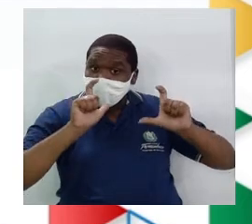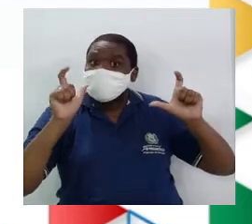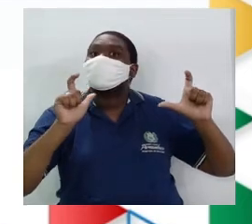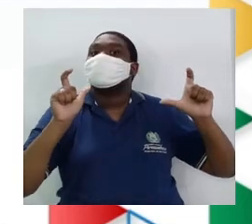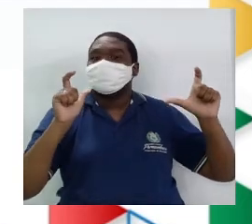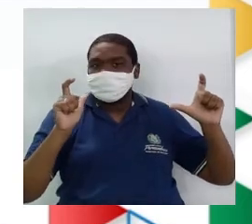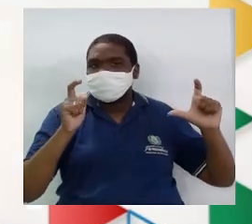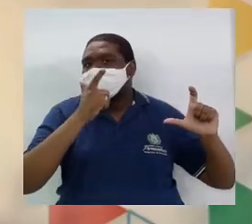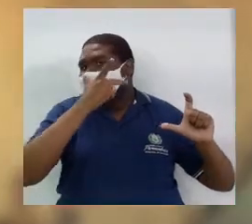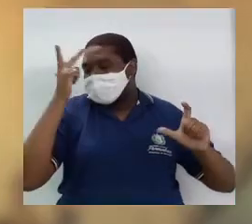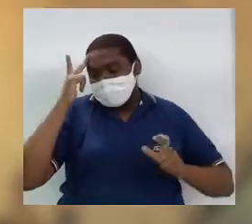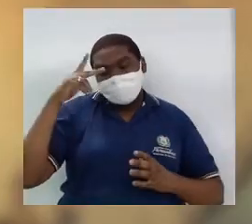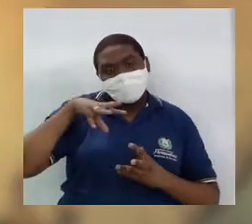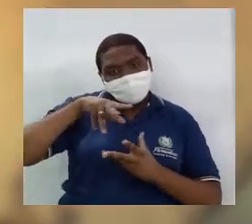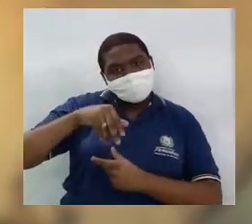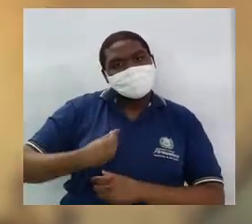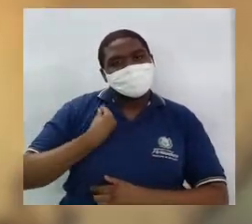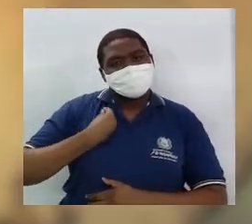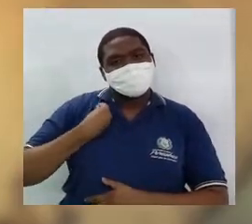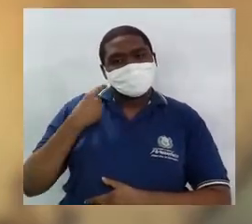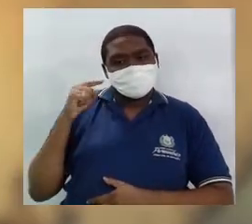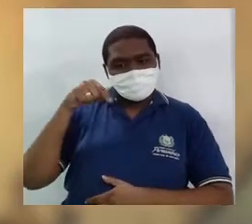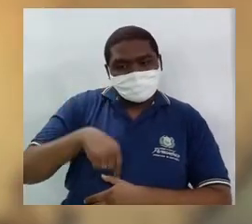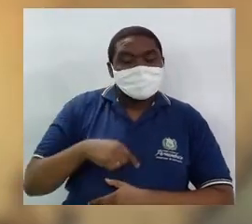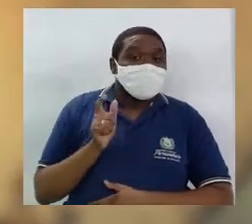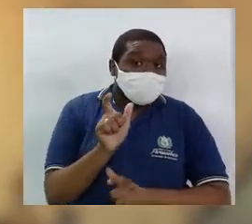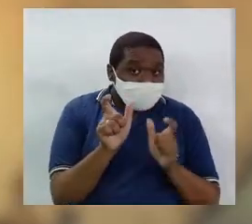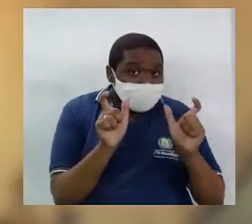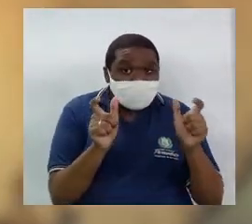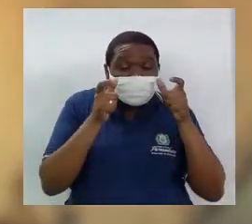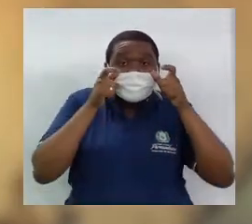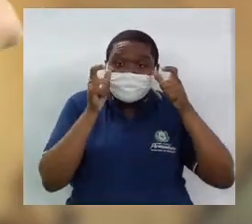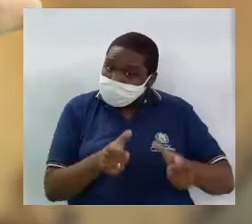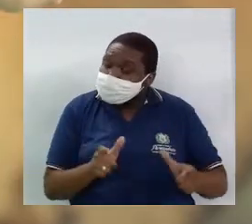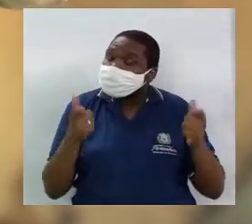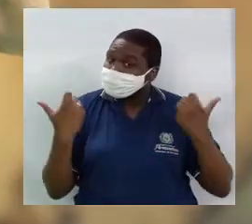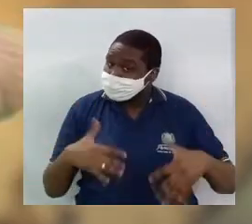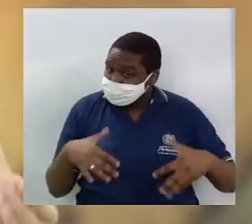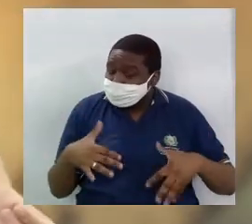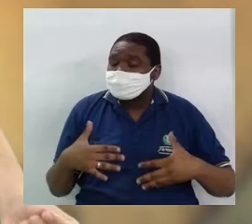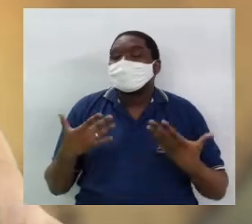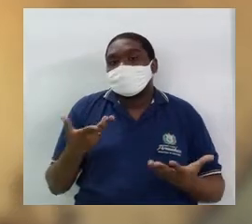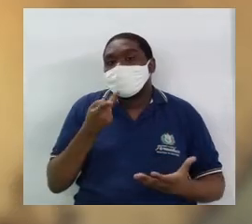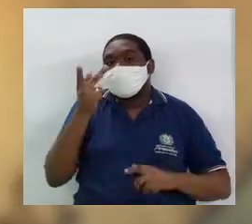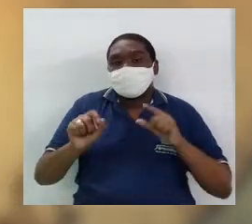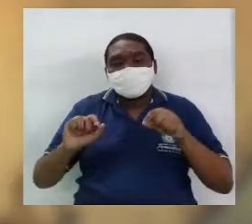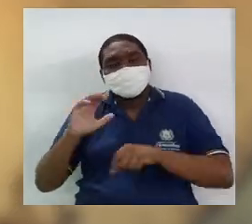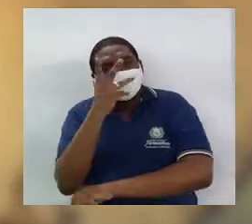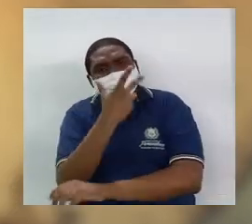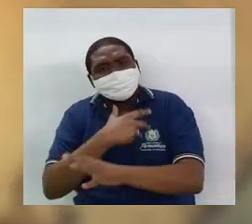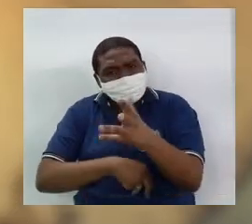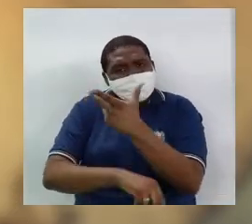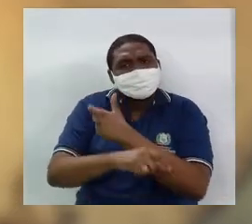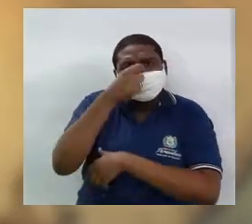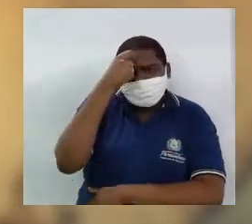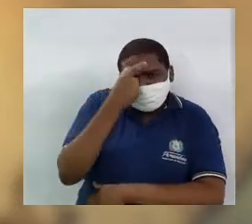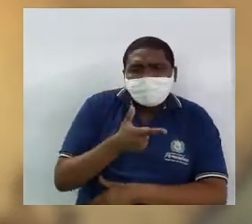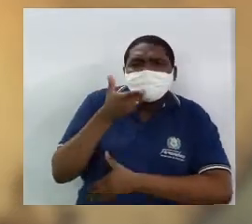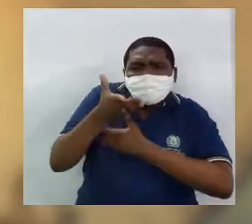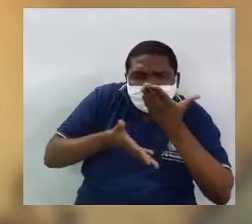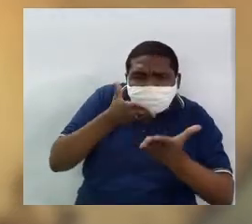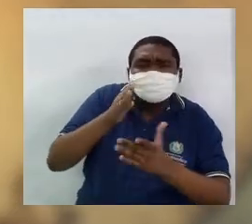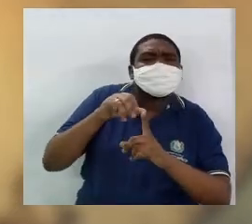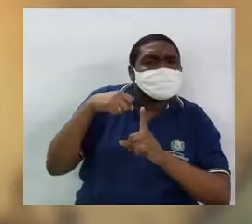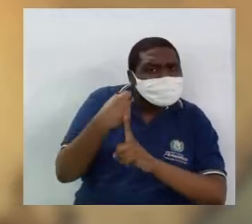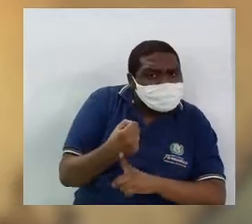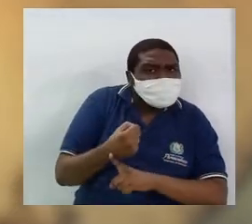cidadão planetário. Palavras interessantes aí, a questão sustentável, ecumênica, preocupação